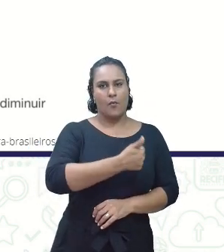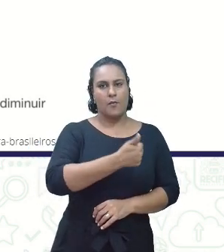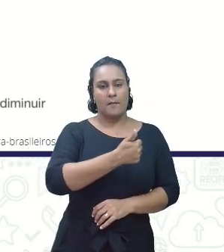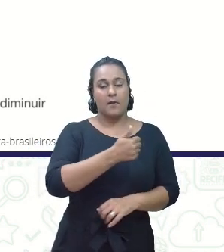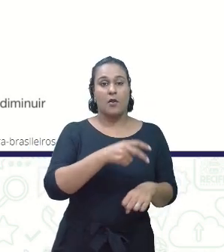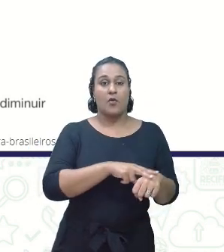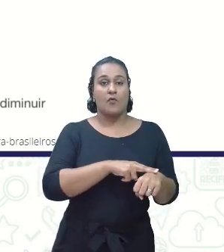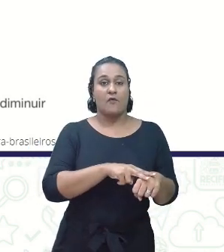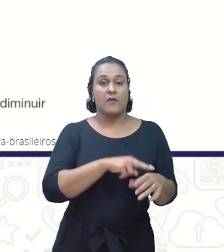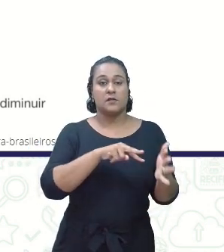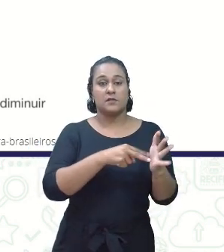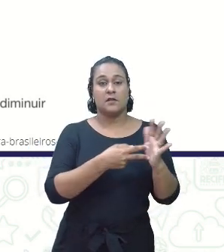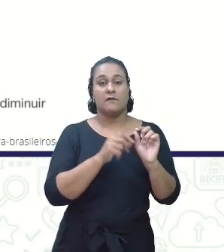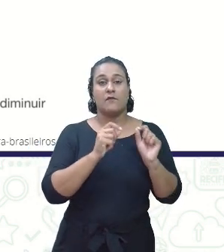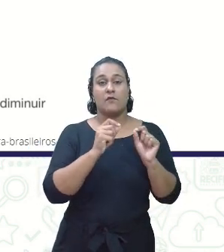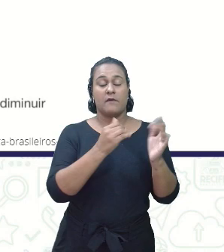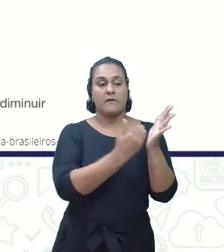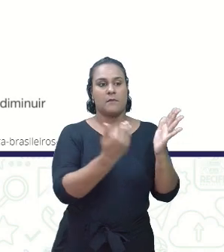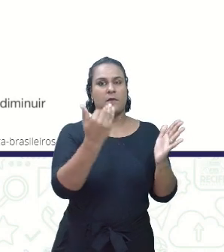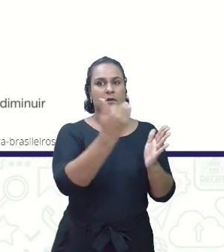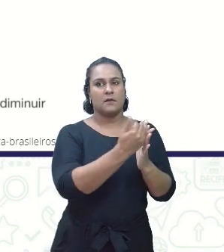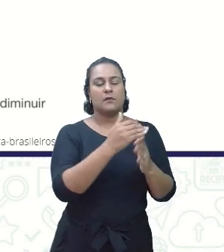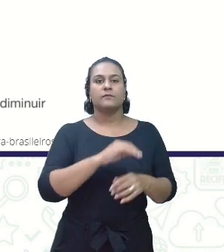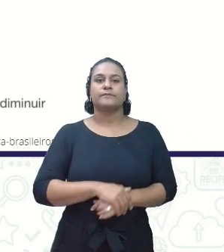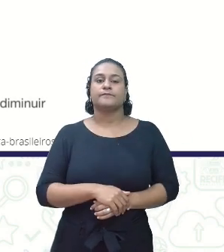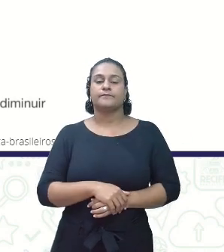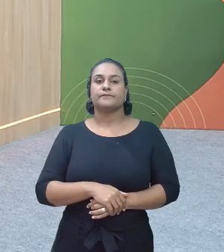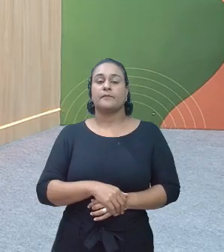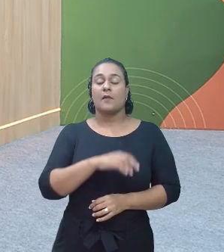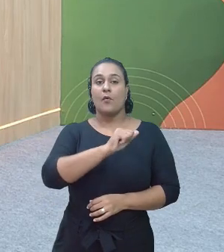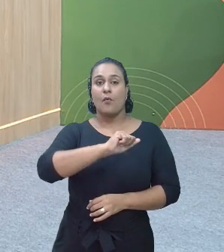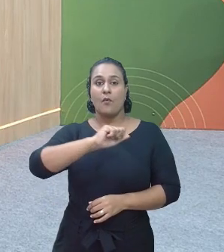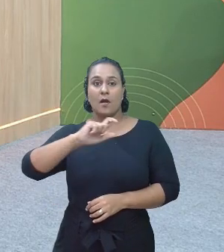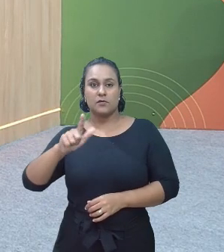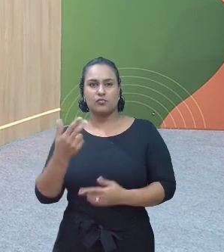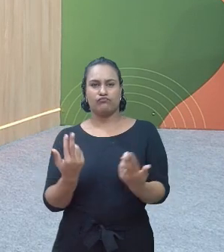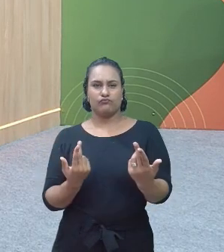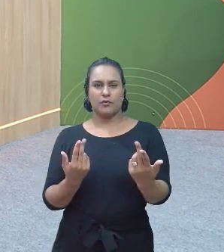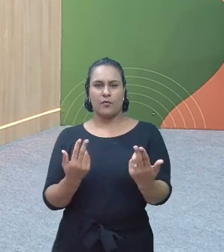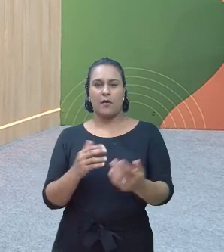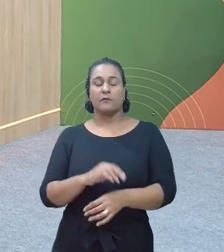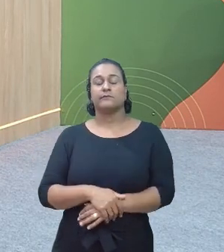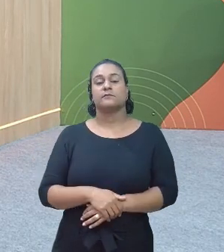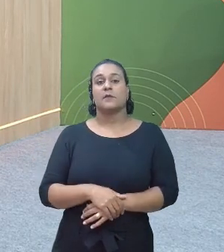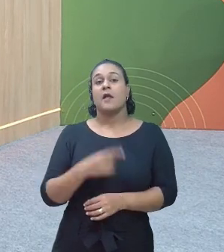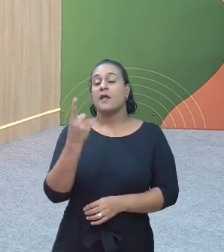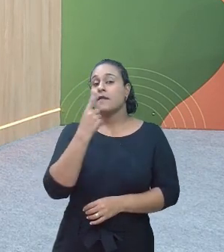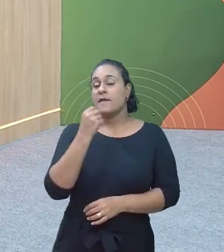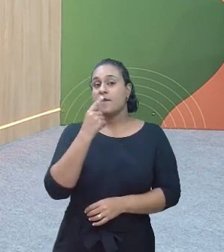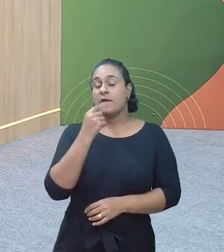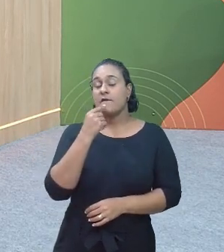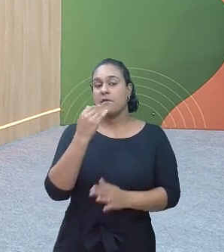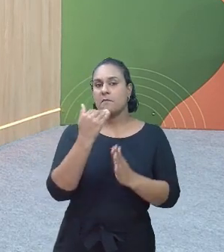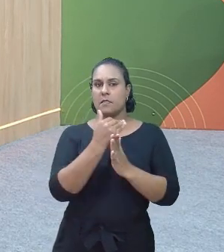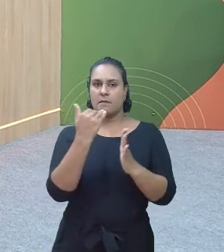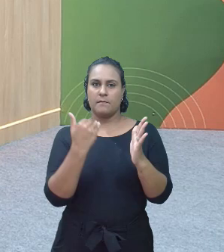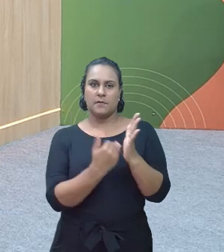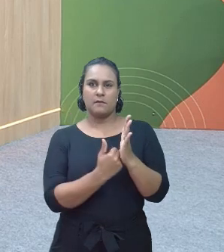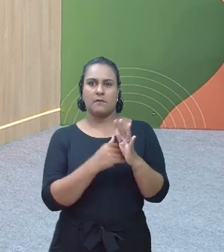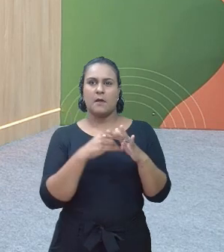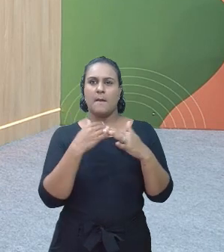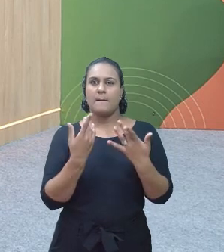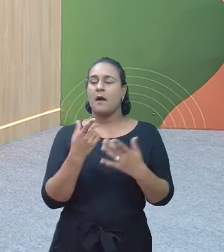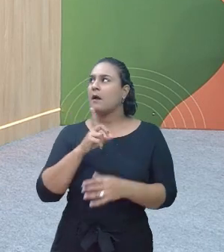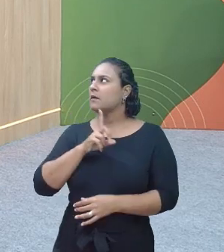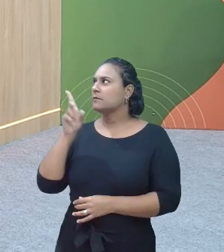verde significa que vai aumentar, o azul que vai ficar igual e o vermelho que vai diminuir, no sentido do hábito. Mas aqui inicialmente já